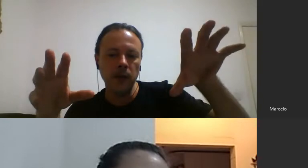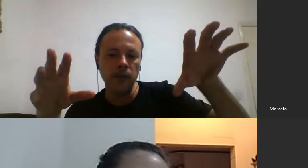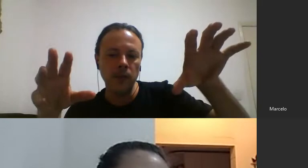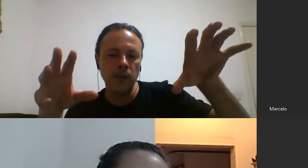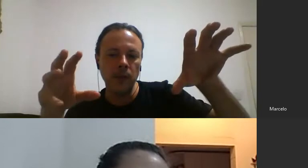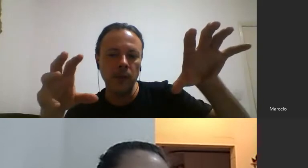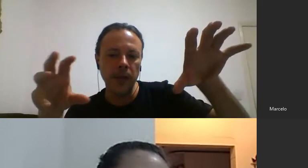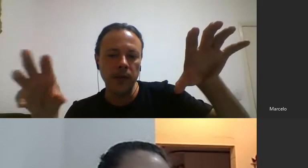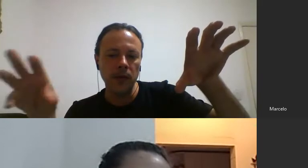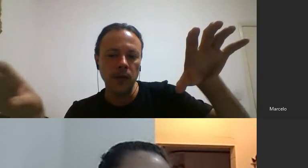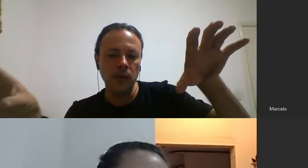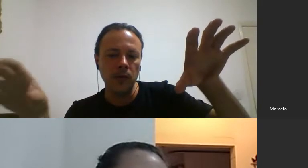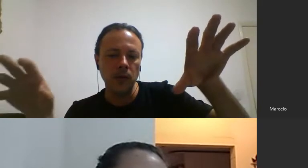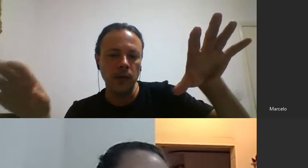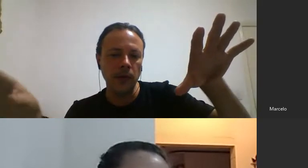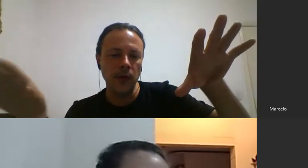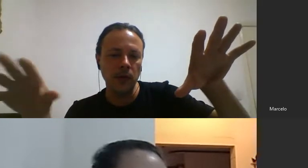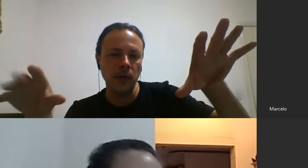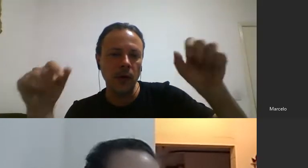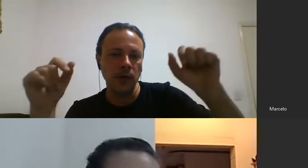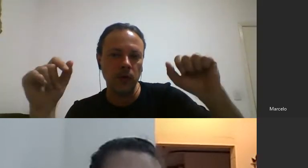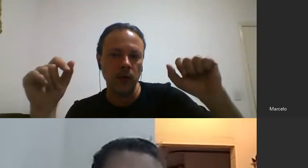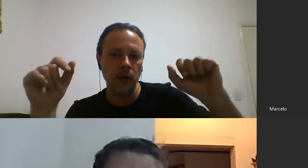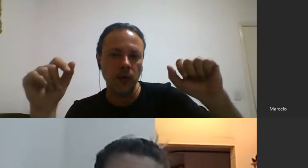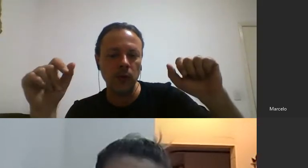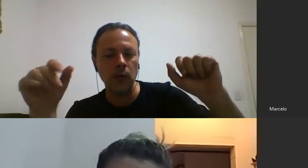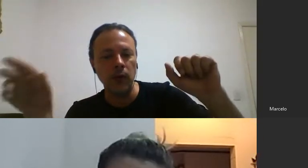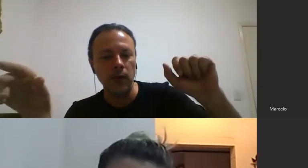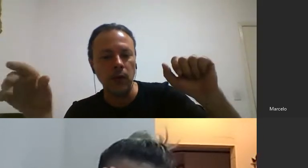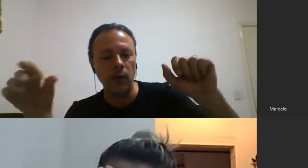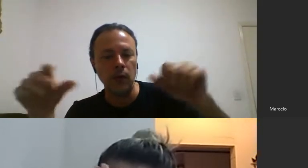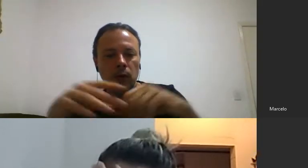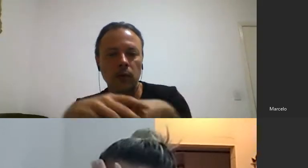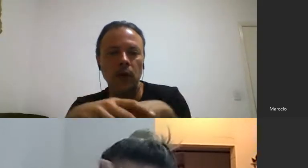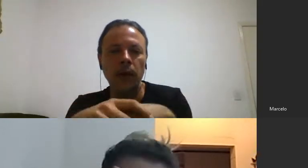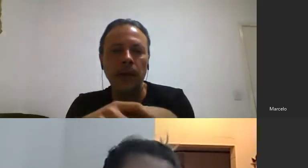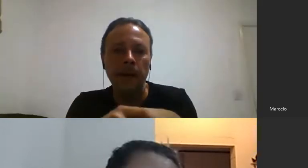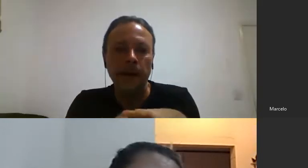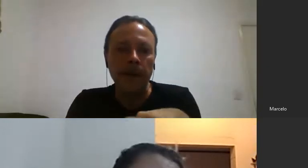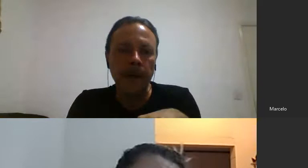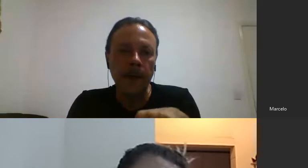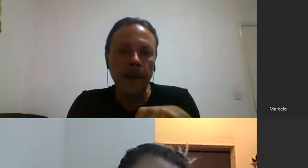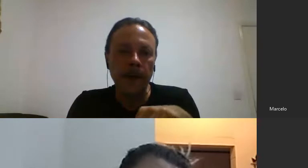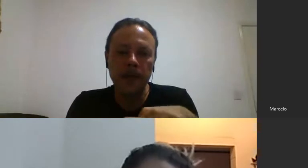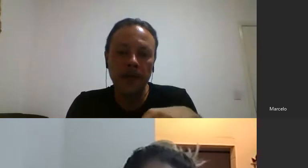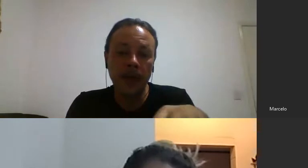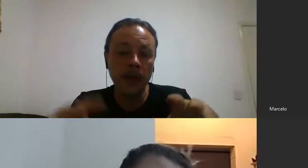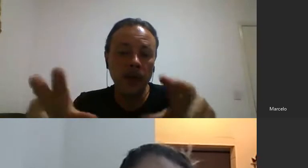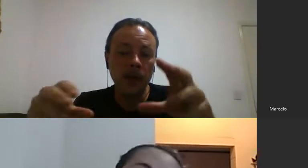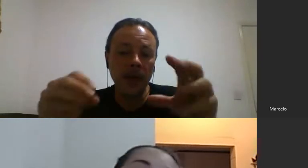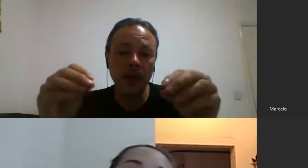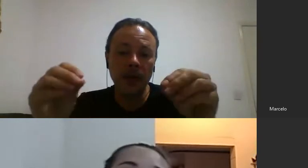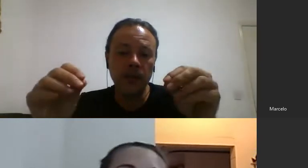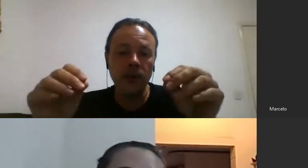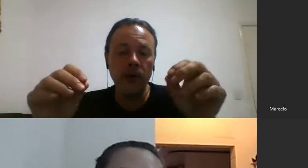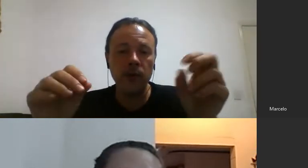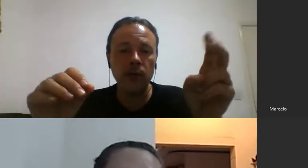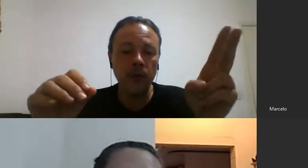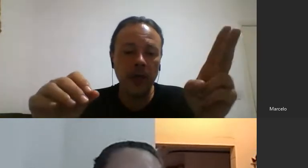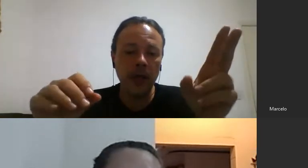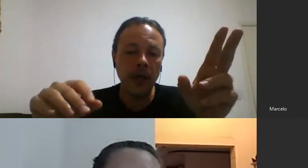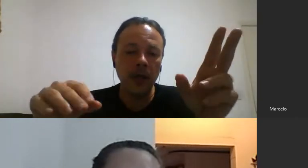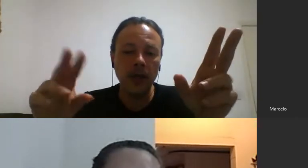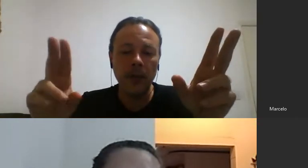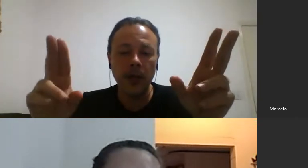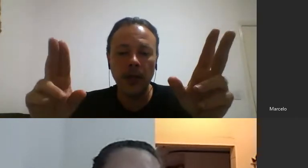o comparativo e começa a introdução do projeto lógico, do modelo lógico, tá? Mas você vê que todo momento ele